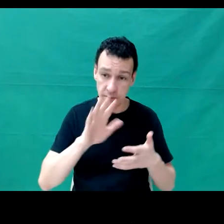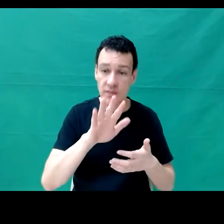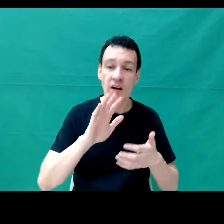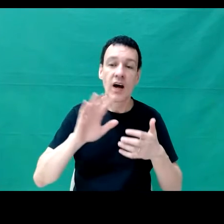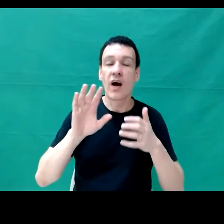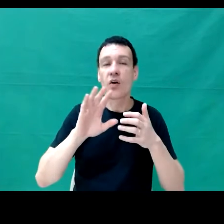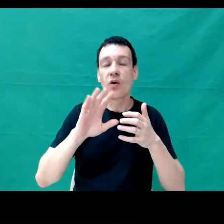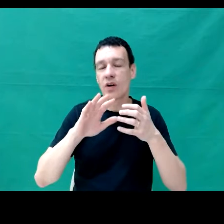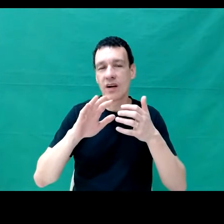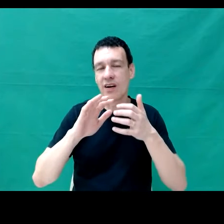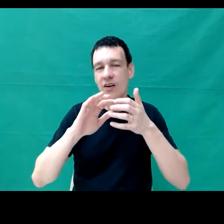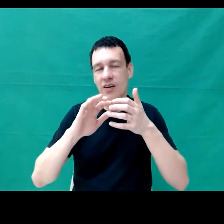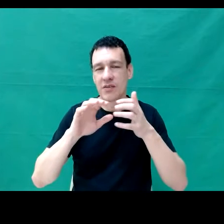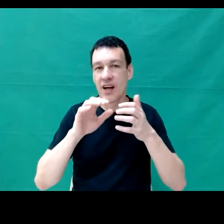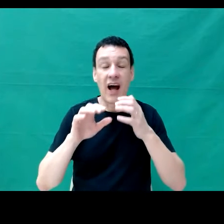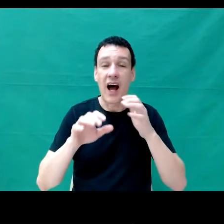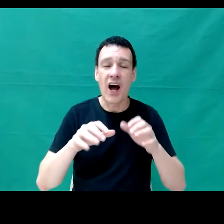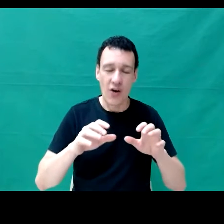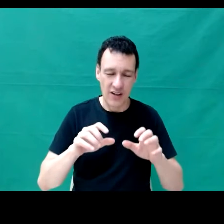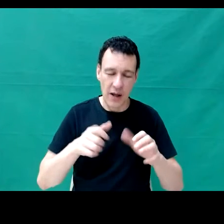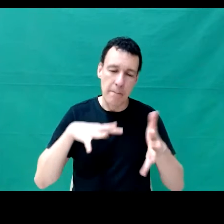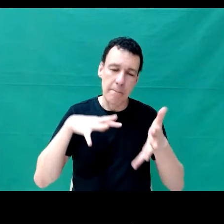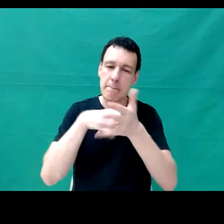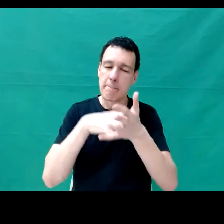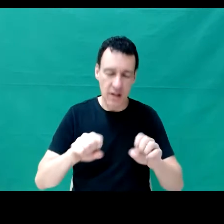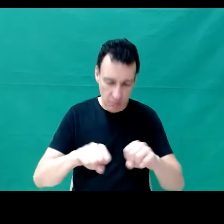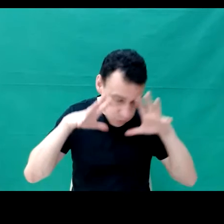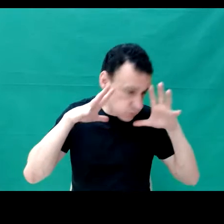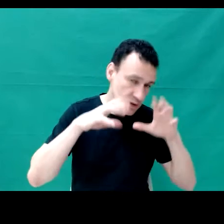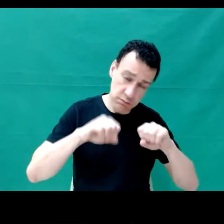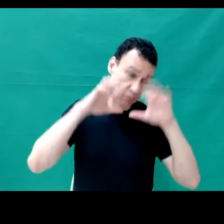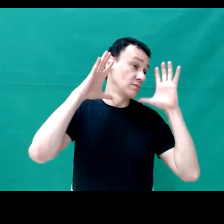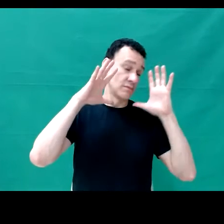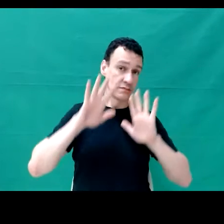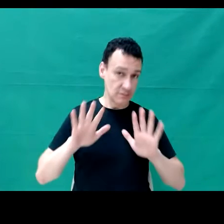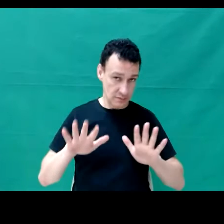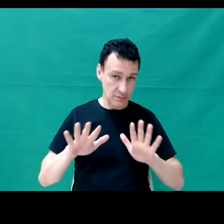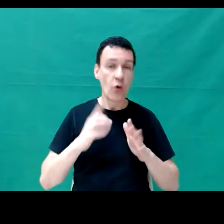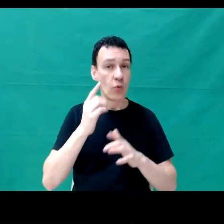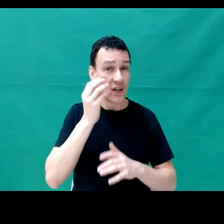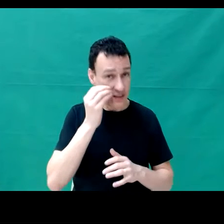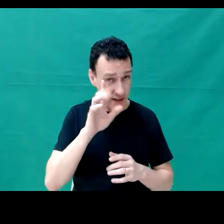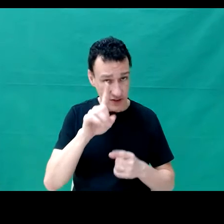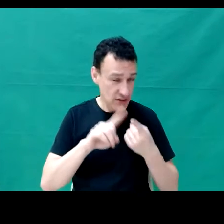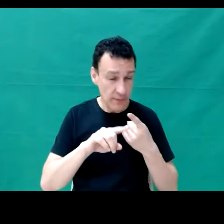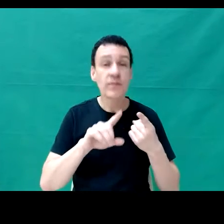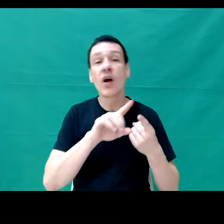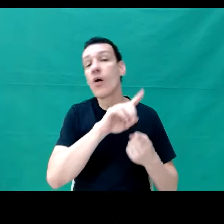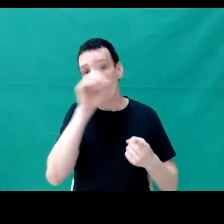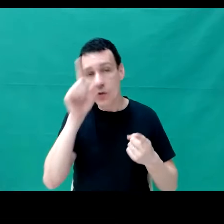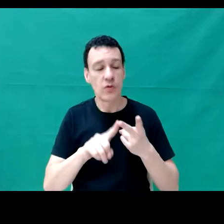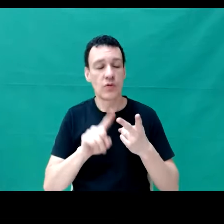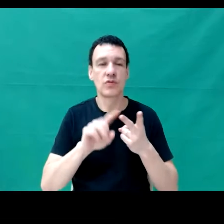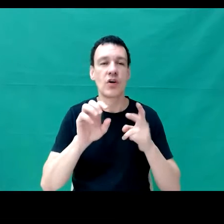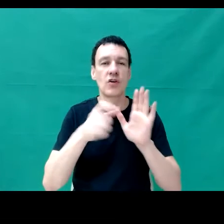dos automóveis, né, os airbags, que seria um tipo de testes, né, e o de qualidade voltado à parte de software, que eu acho que é a